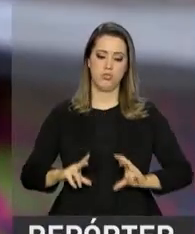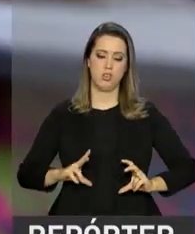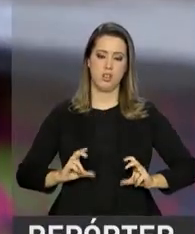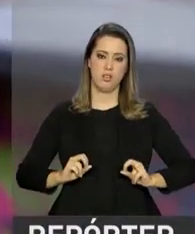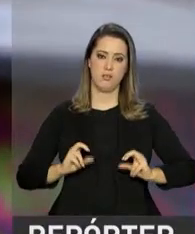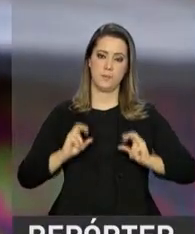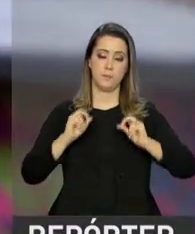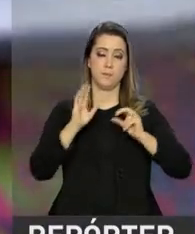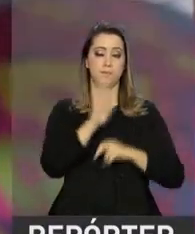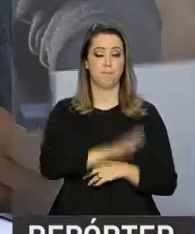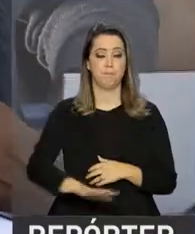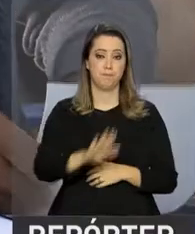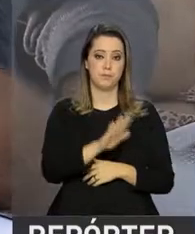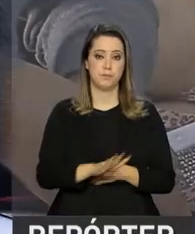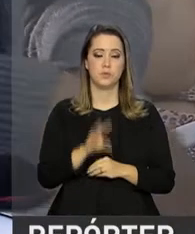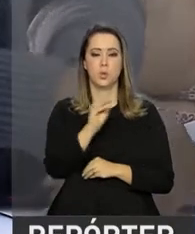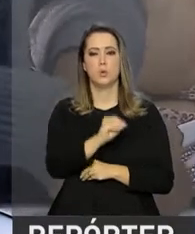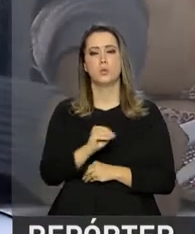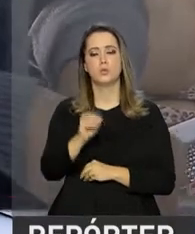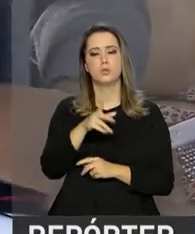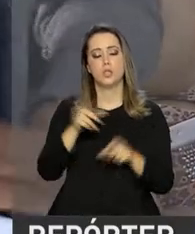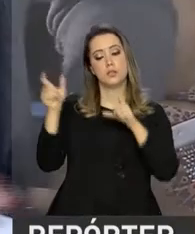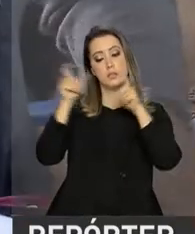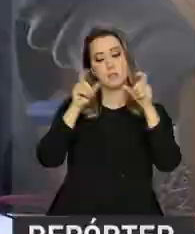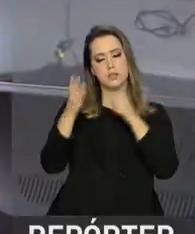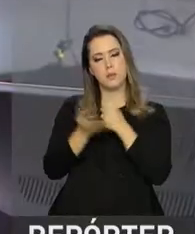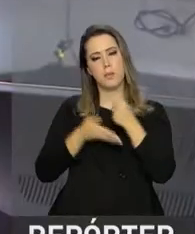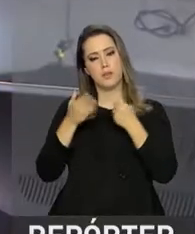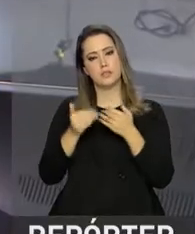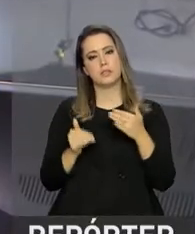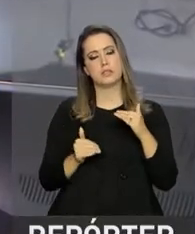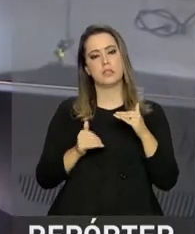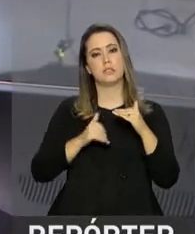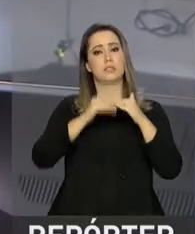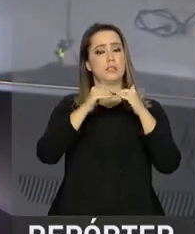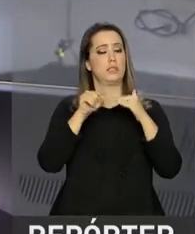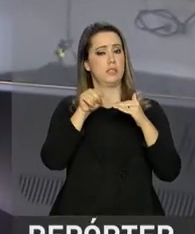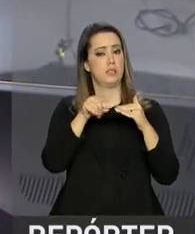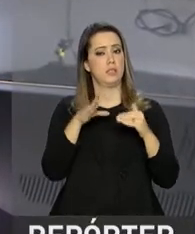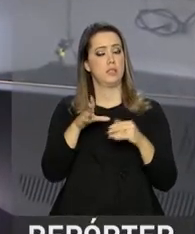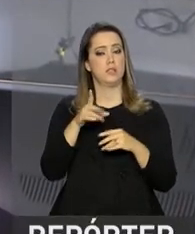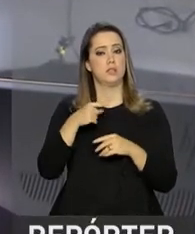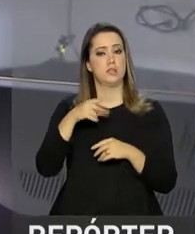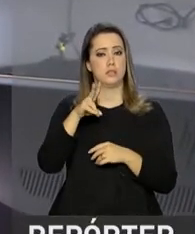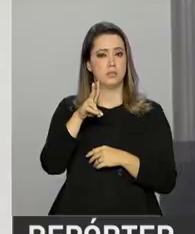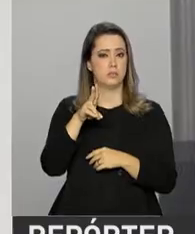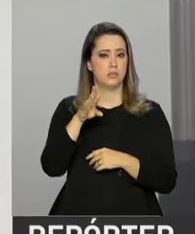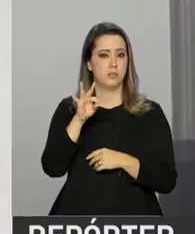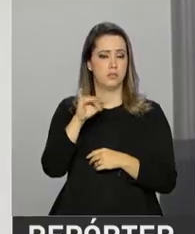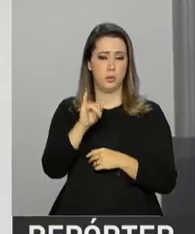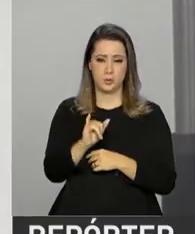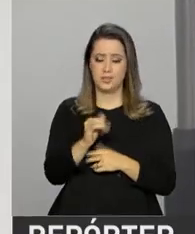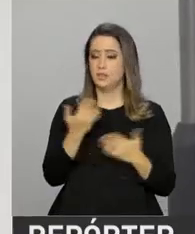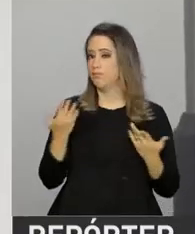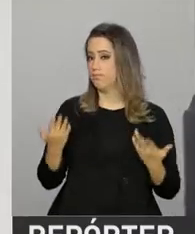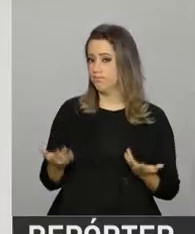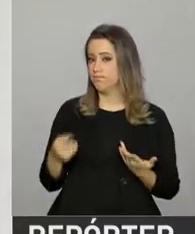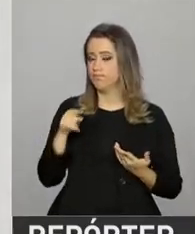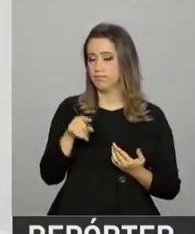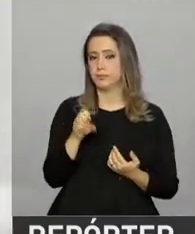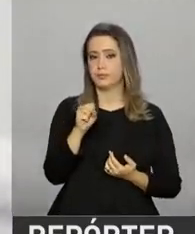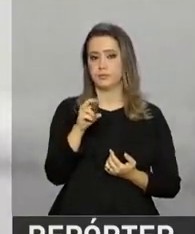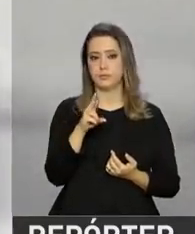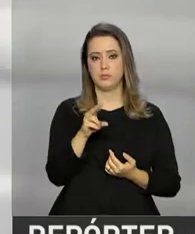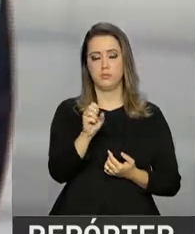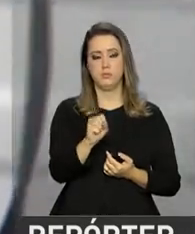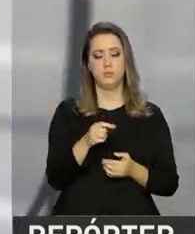de uma linha de cuidado, que vai desde a atenção básica até a assistência de alta complexidade. Além disso, o Sistema Único